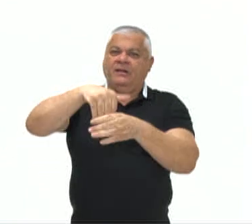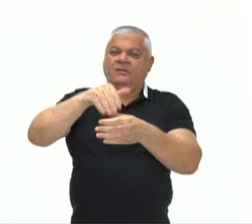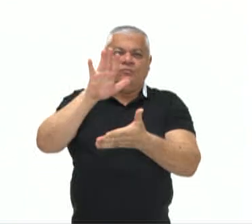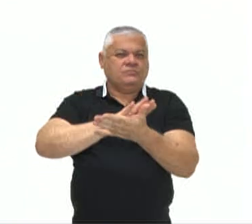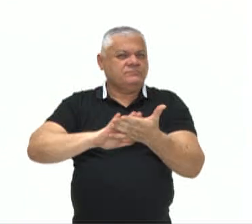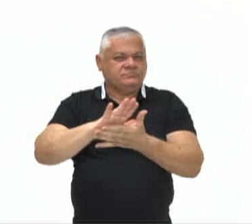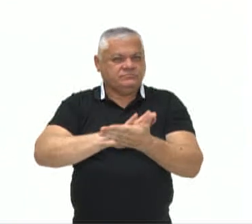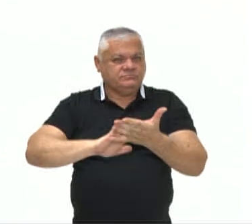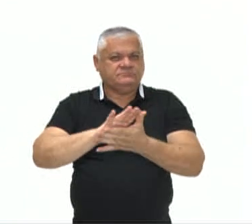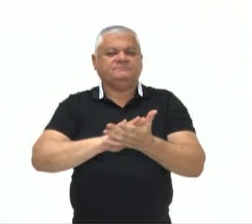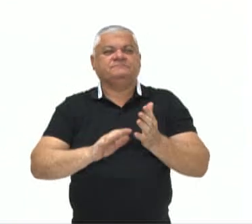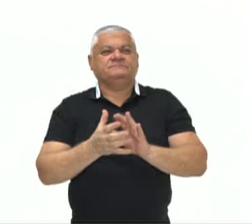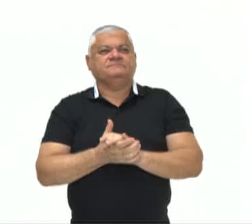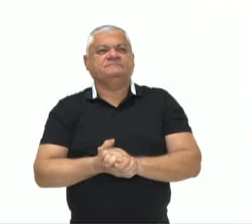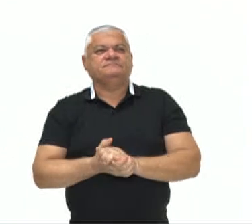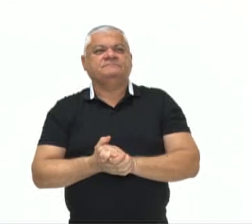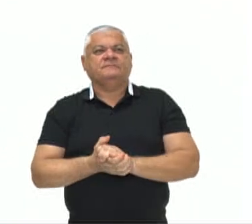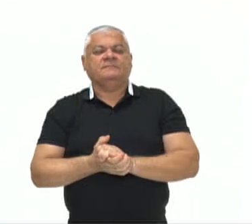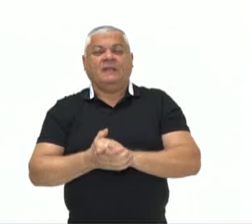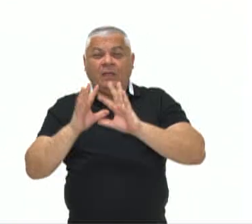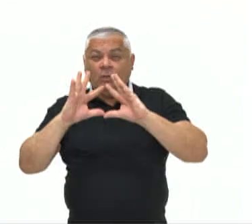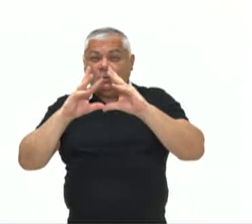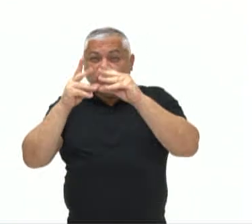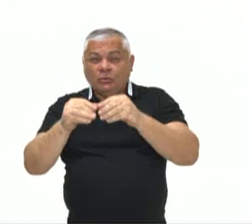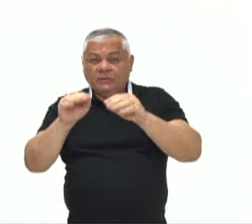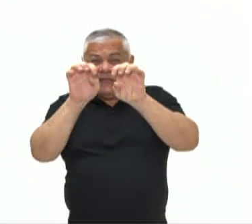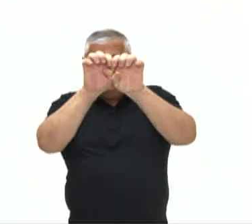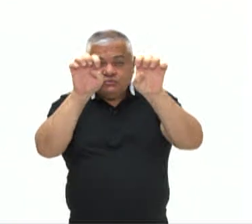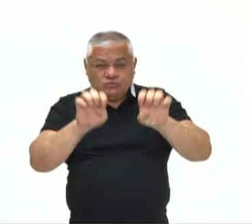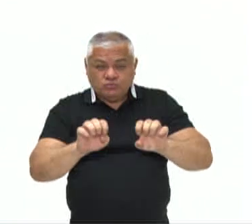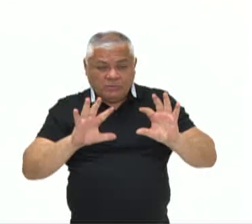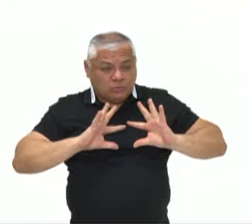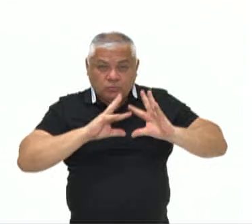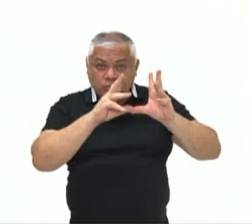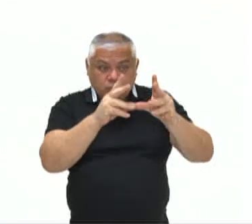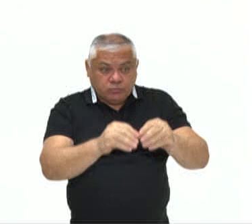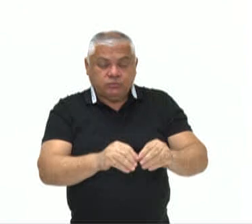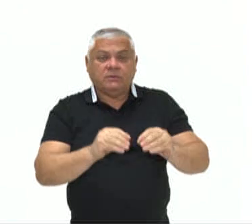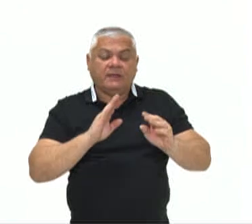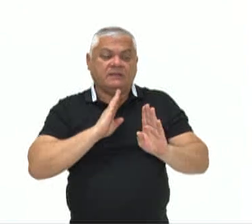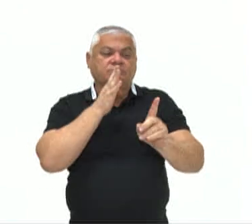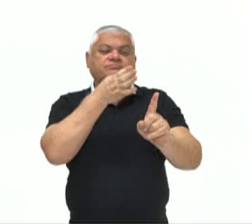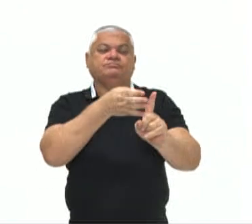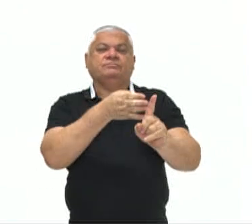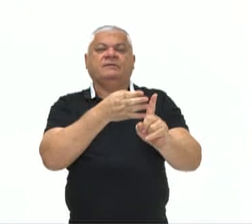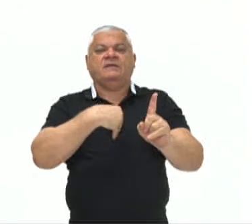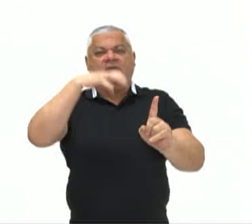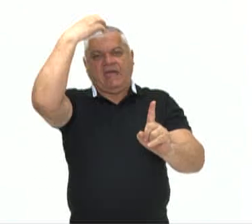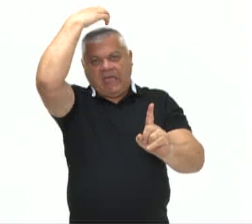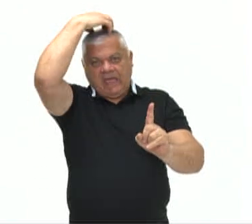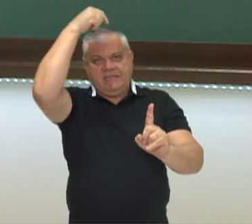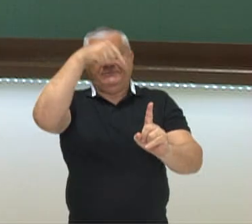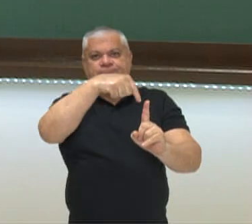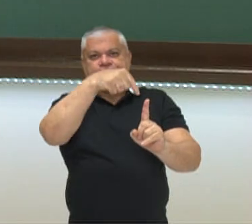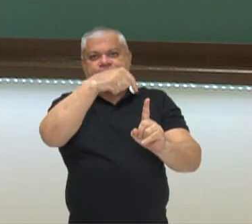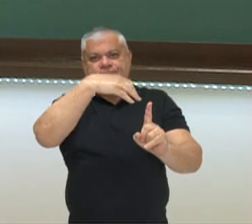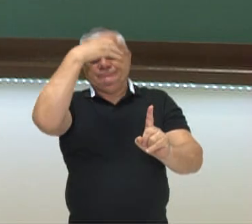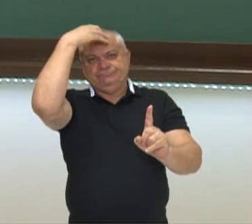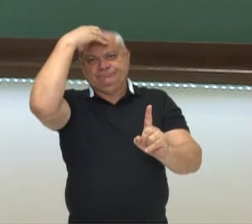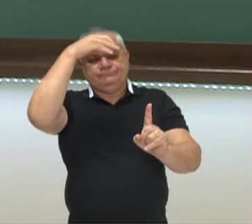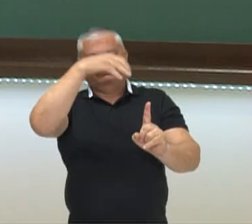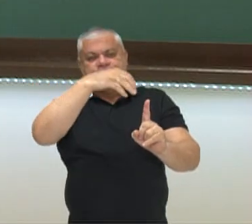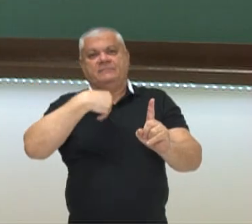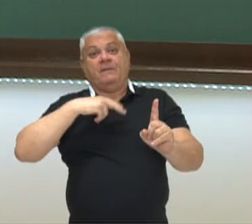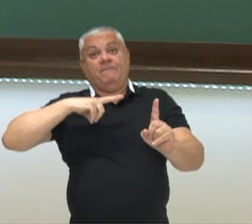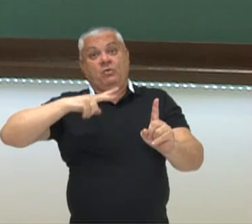Toda a estrutura de poder na colônia estava diretamente ligado ao rei de Portugal. Novamente